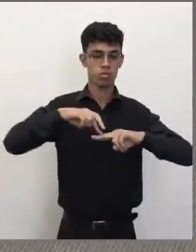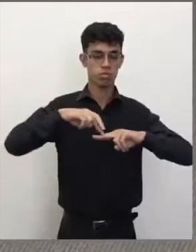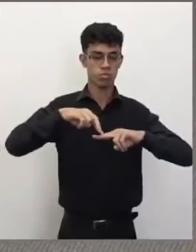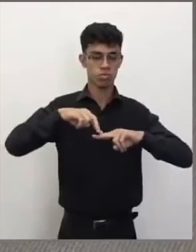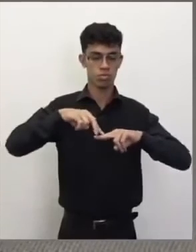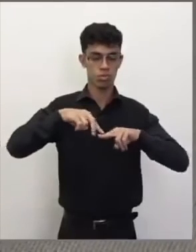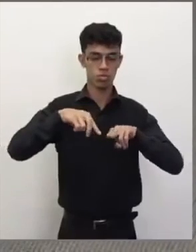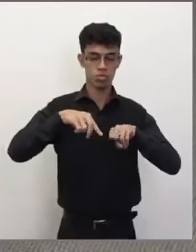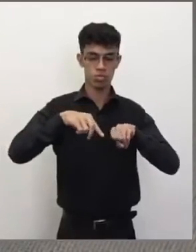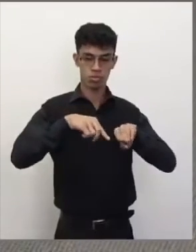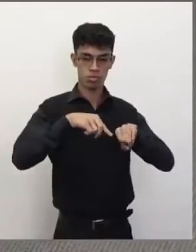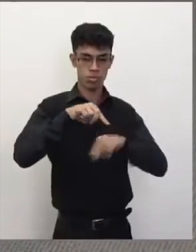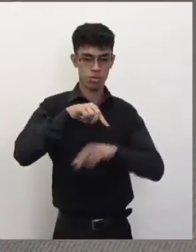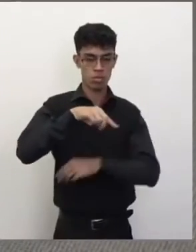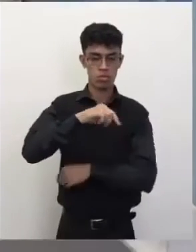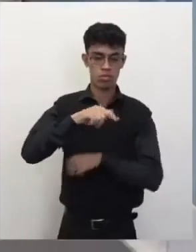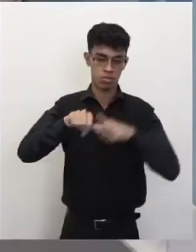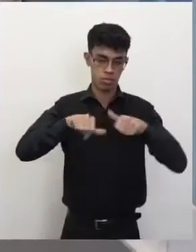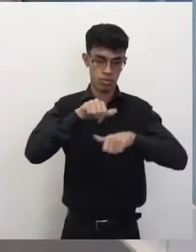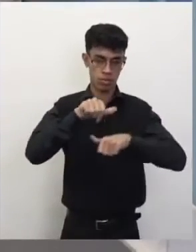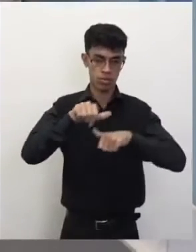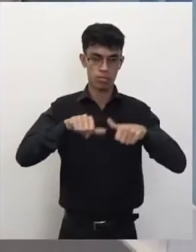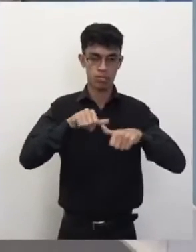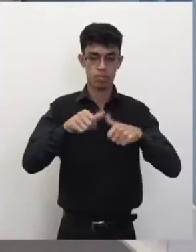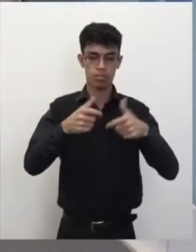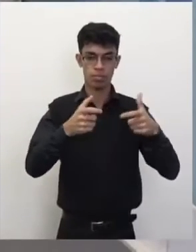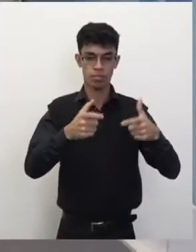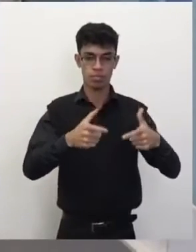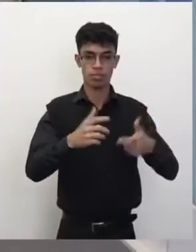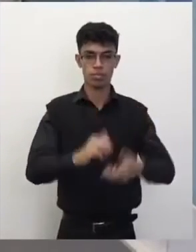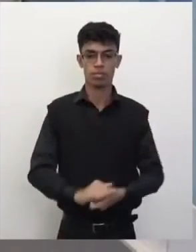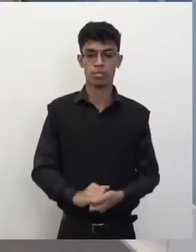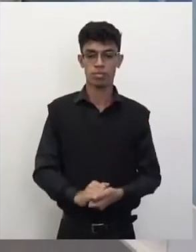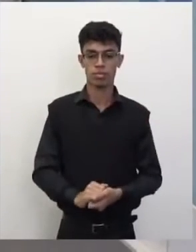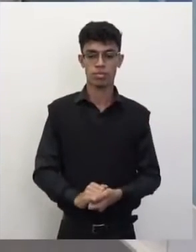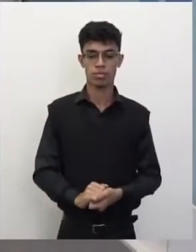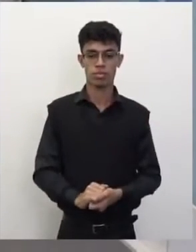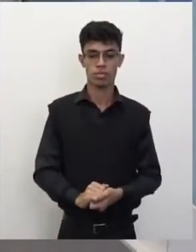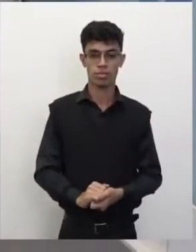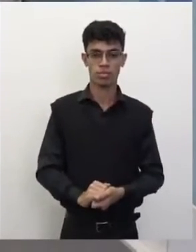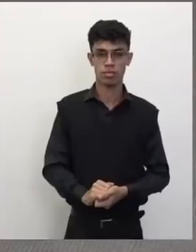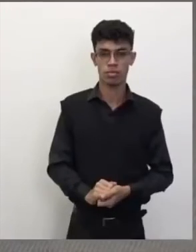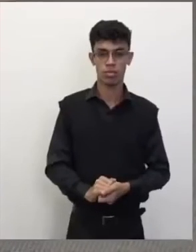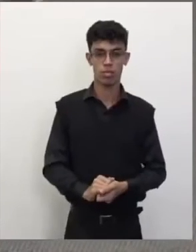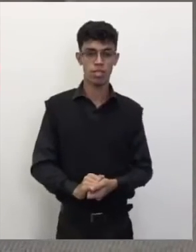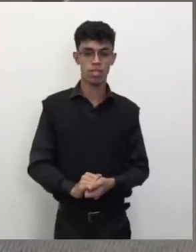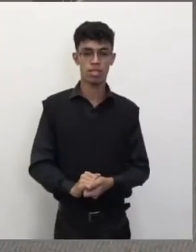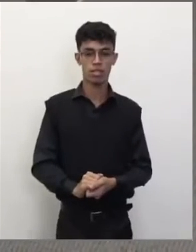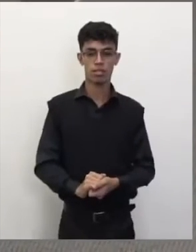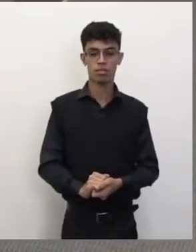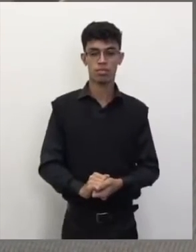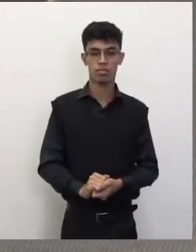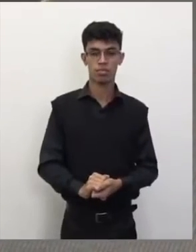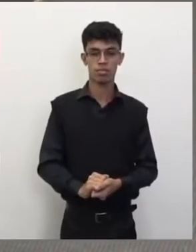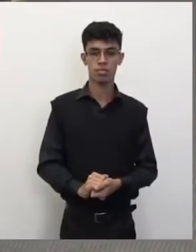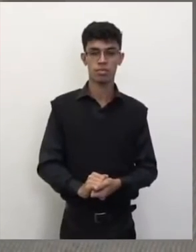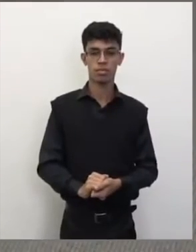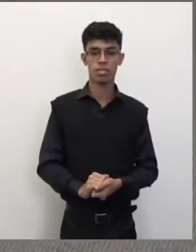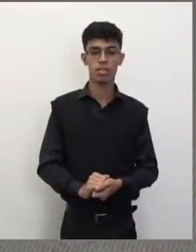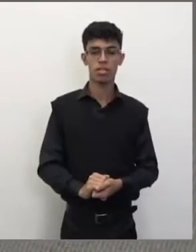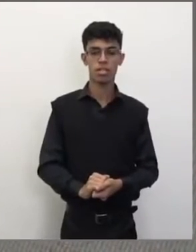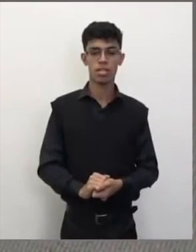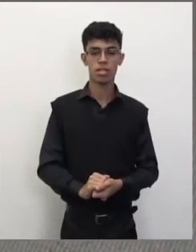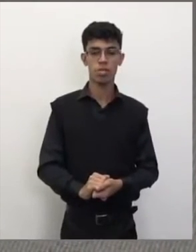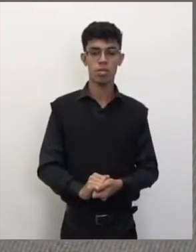ó, meia volta. Muito bem. Deixa eu me equilibrar de novo, senão... Então, ó, meia volta é o seguinte, ó. Eu vou até fazer de